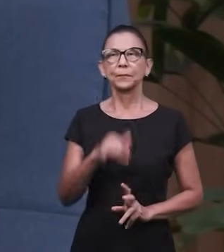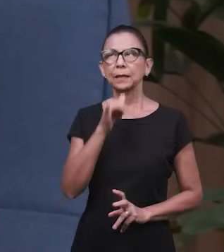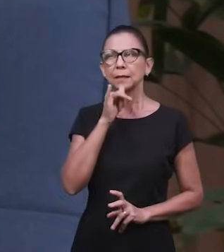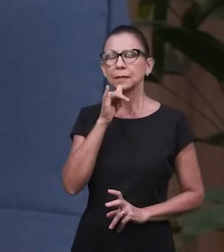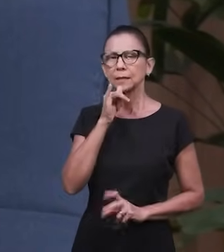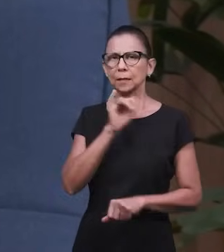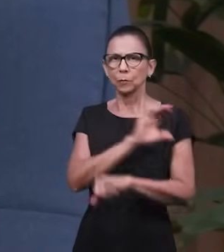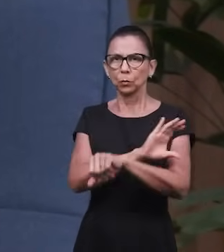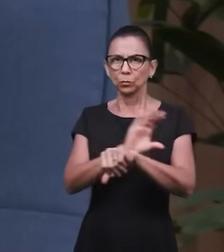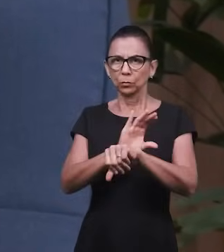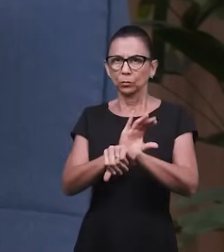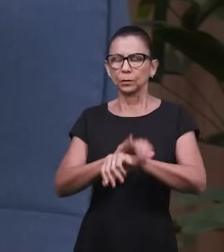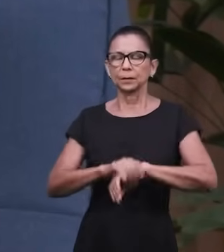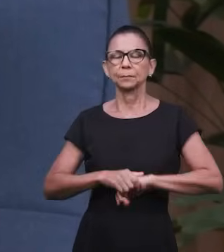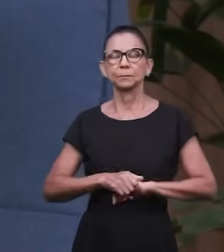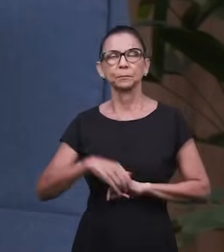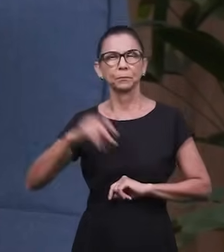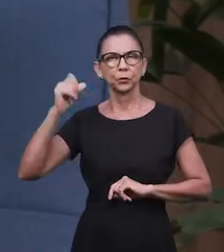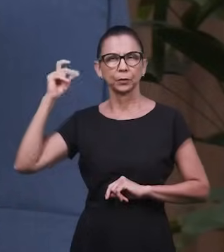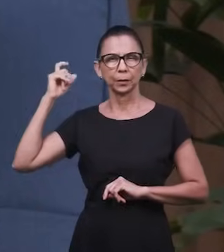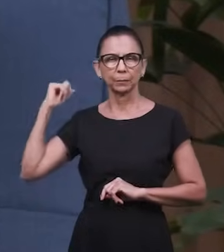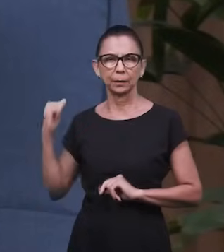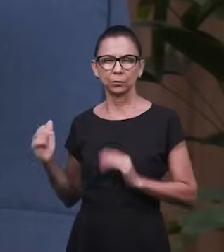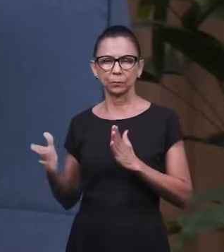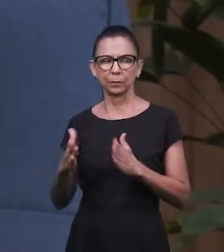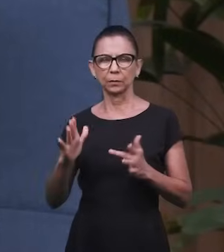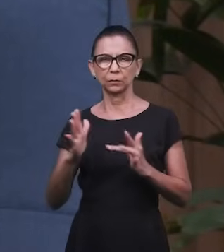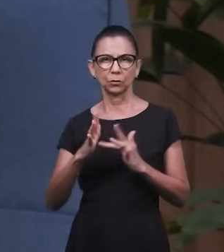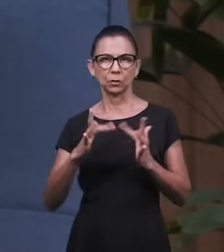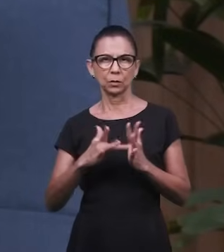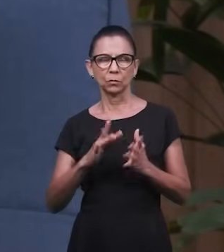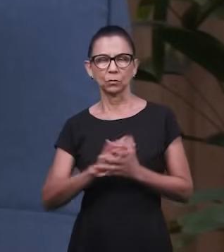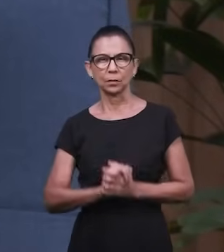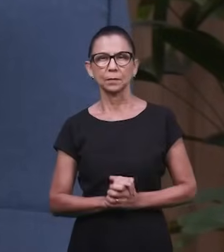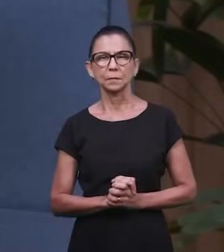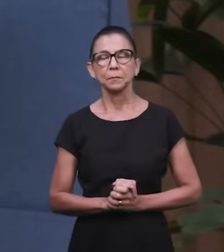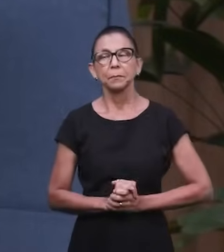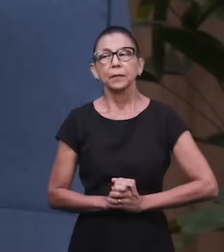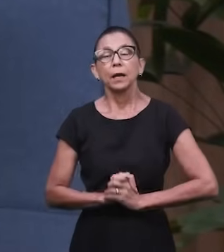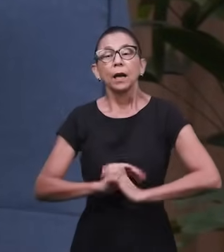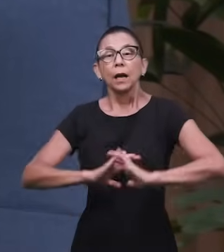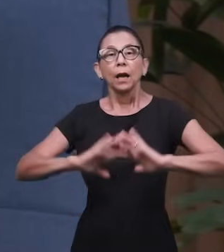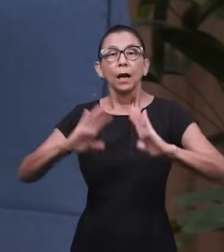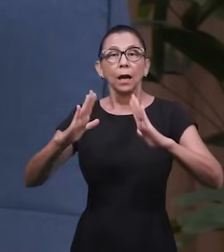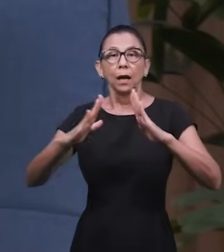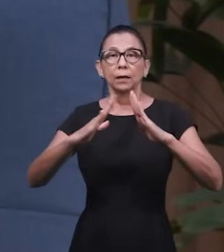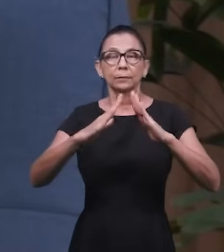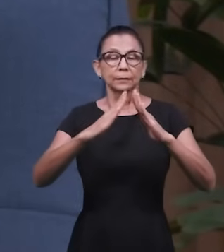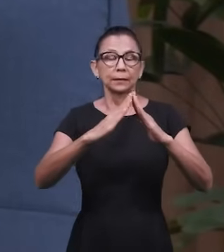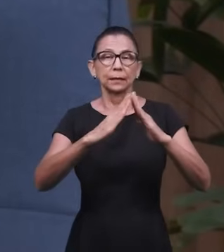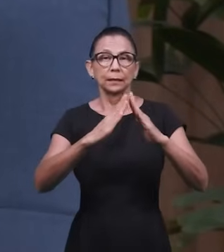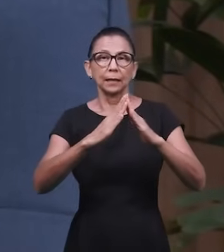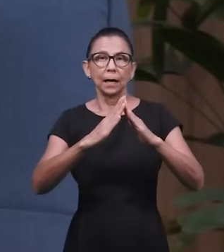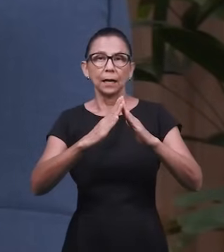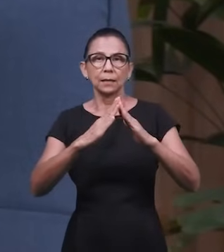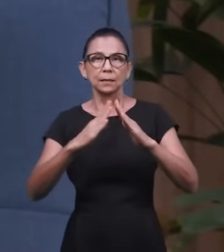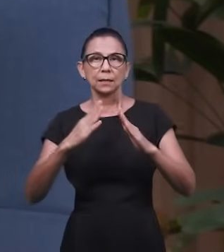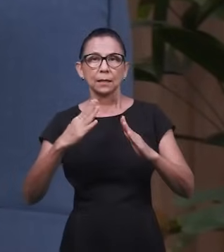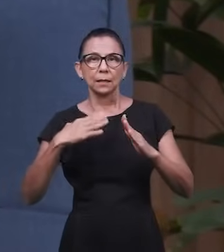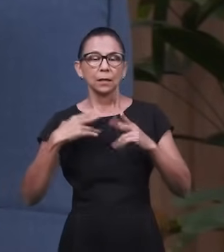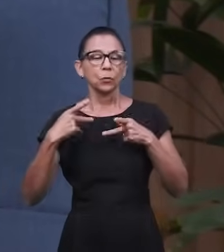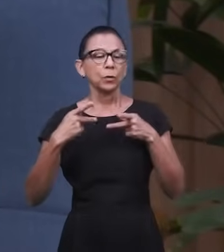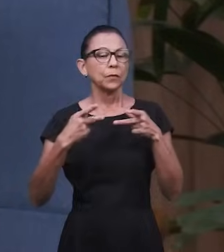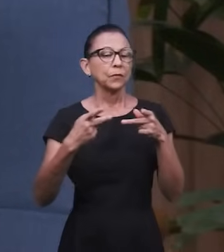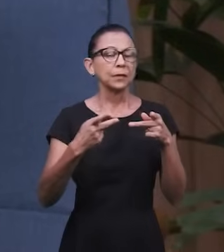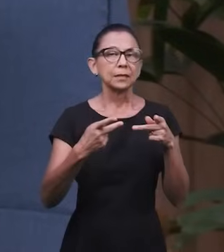ou para estar na casa de outrem que o recebia, né, o beijo, o ósculo santo, era uma demonstração de